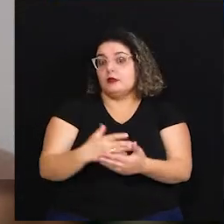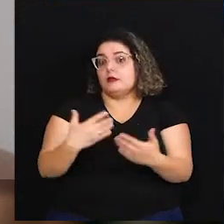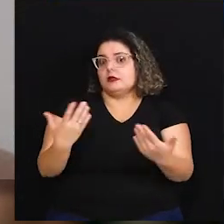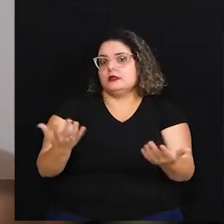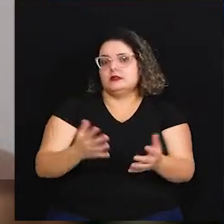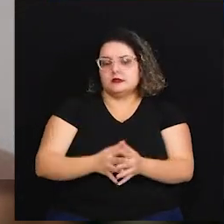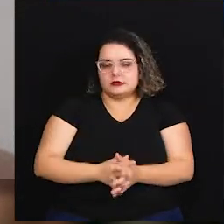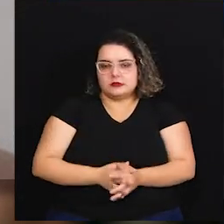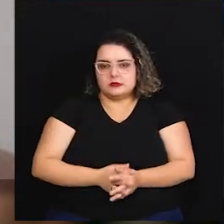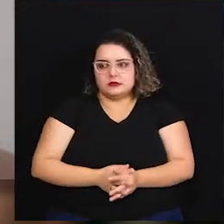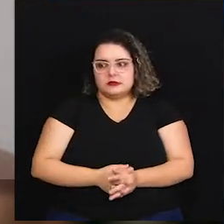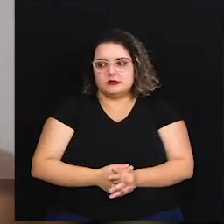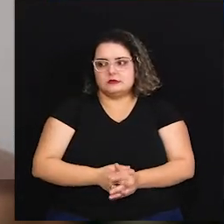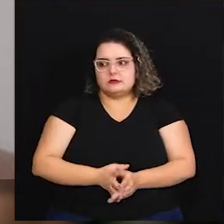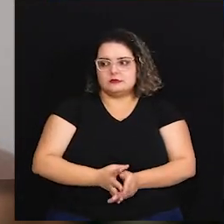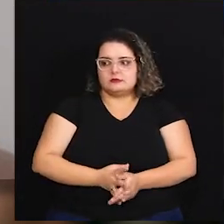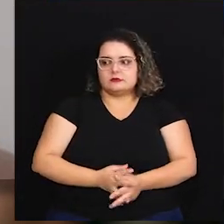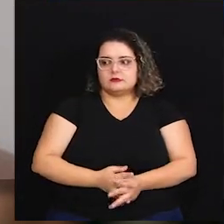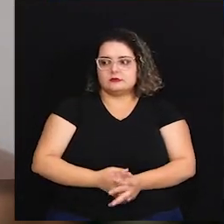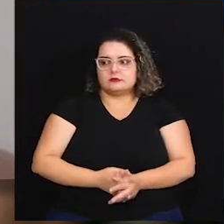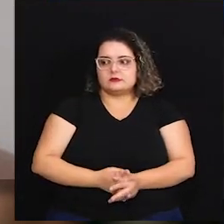também. Então,